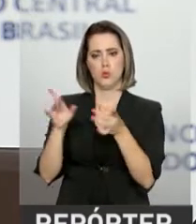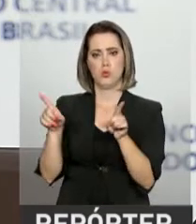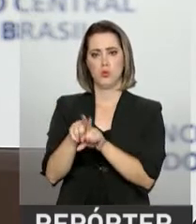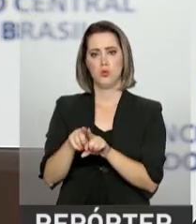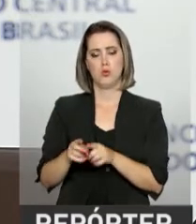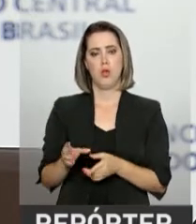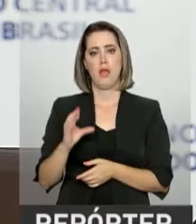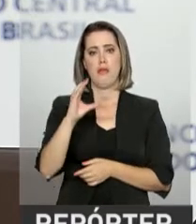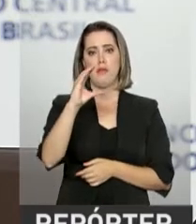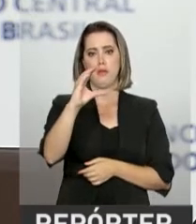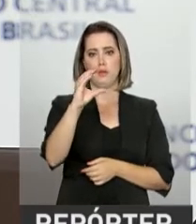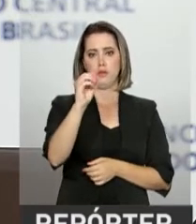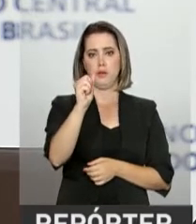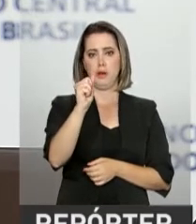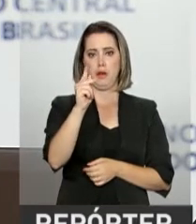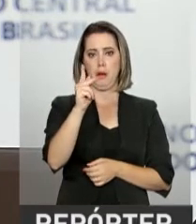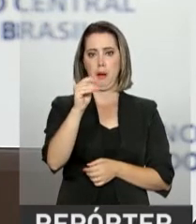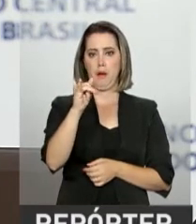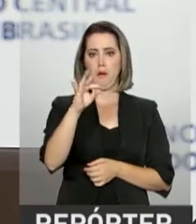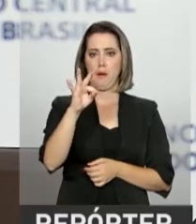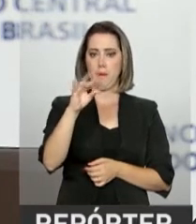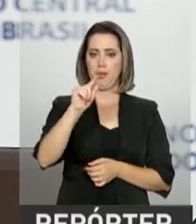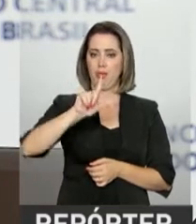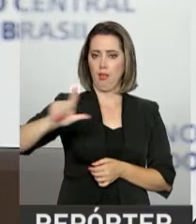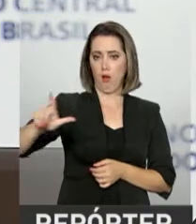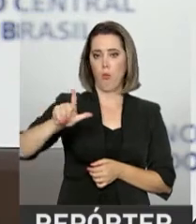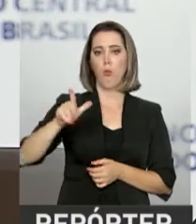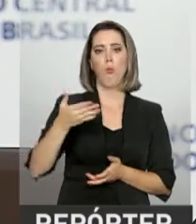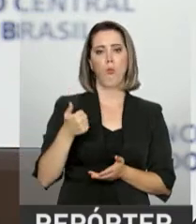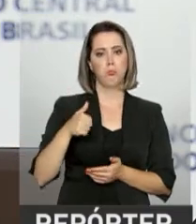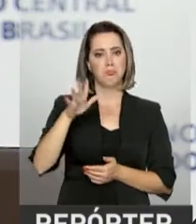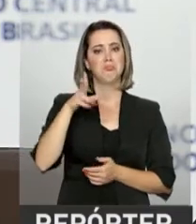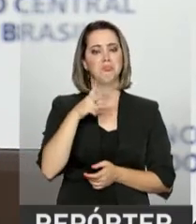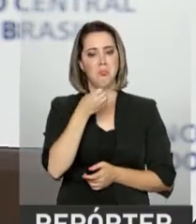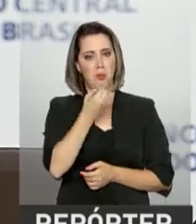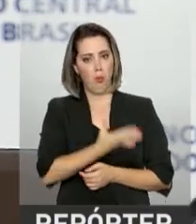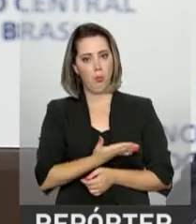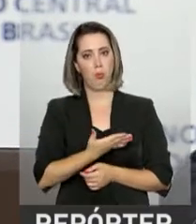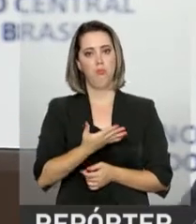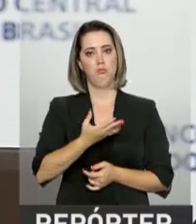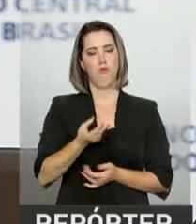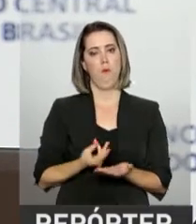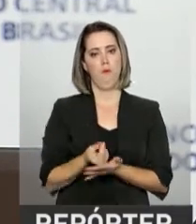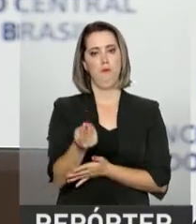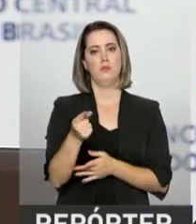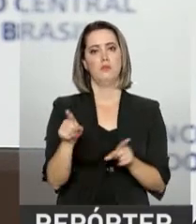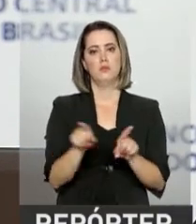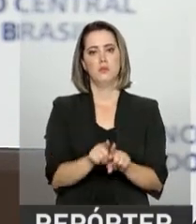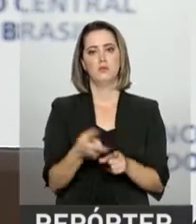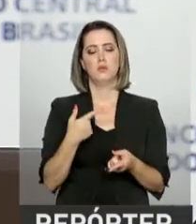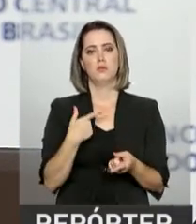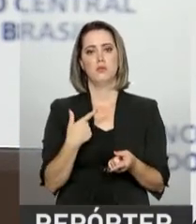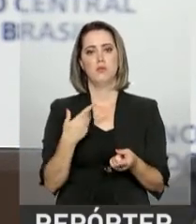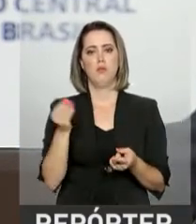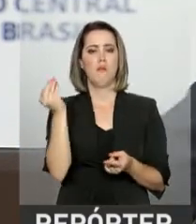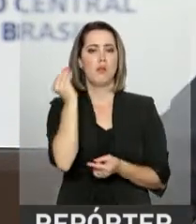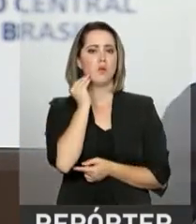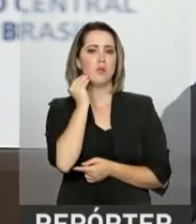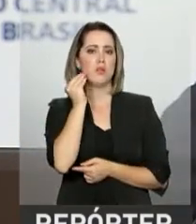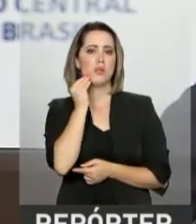seja com dvd solvência da insolvência também muito confortáveis e os testes de stress não